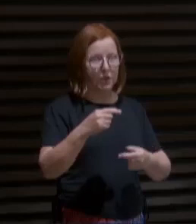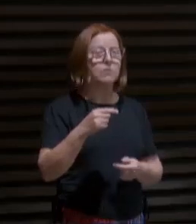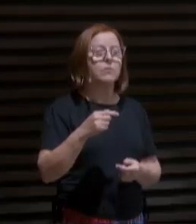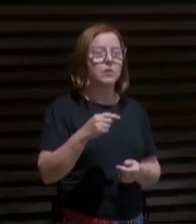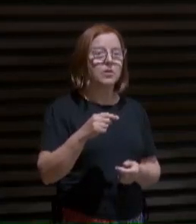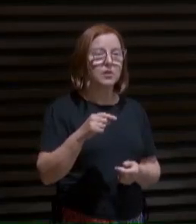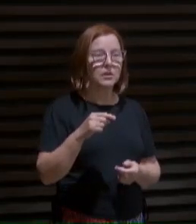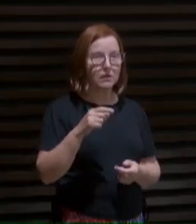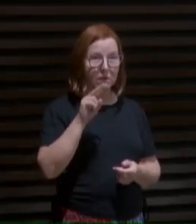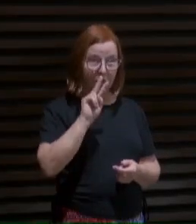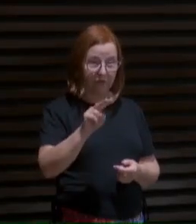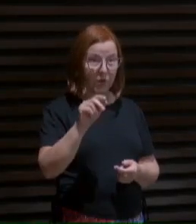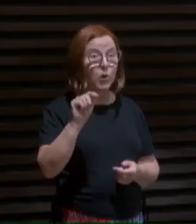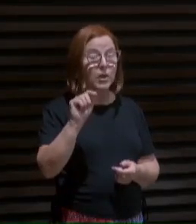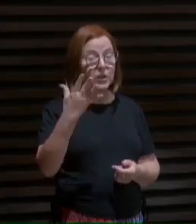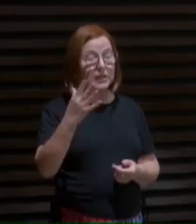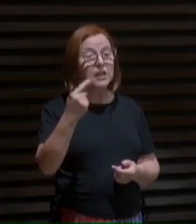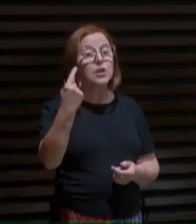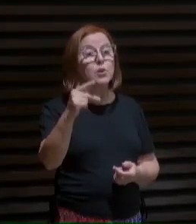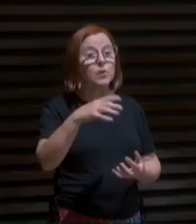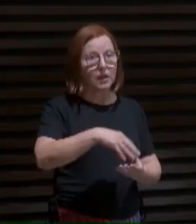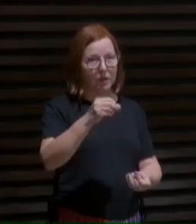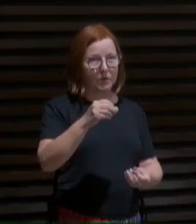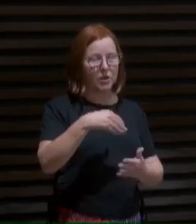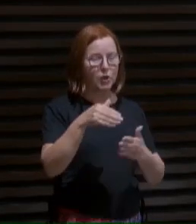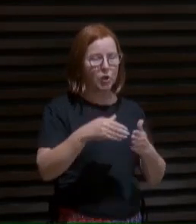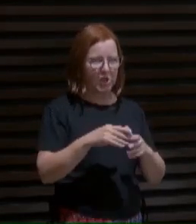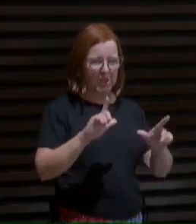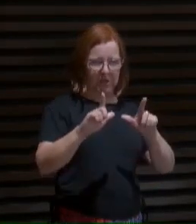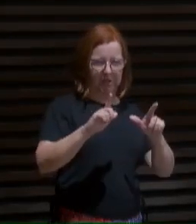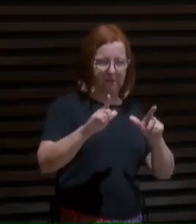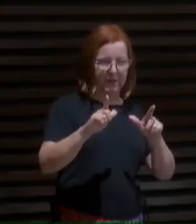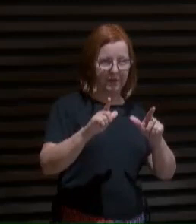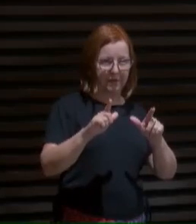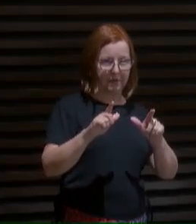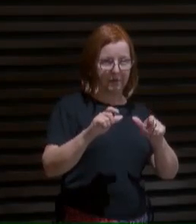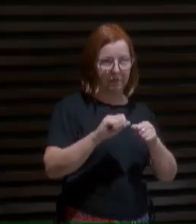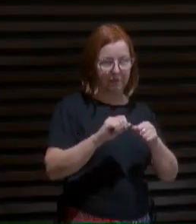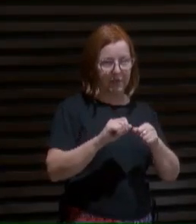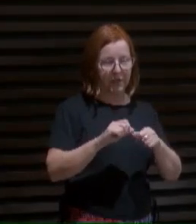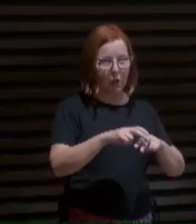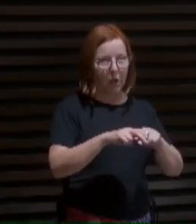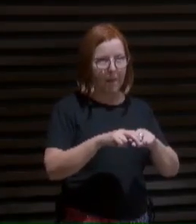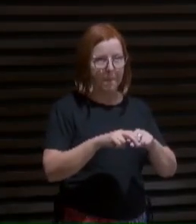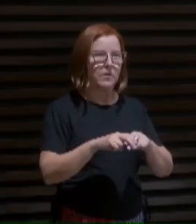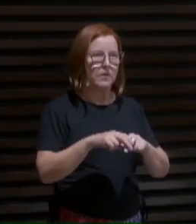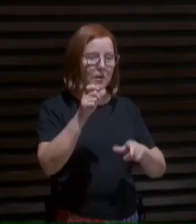Todas essas novelas produzidas por gente